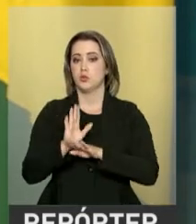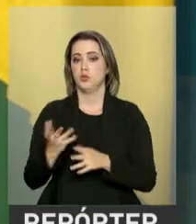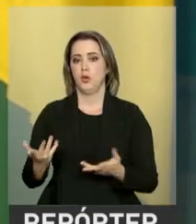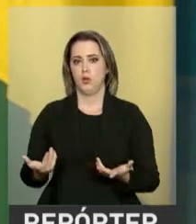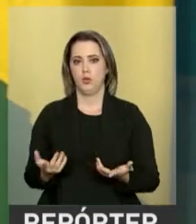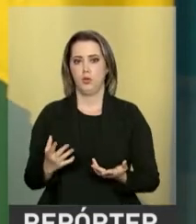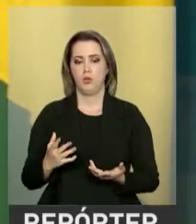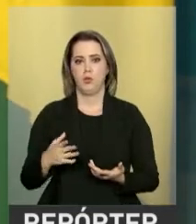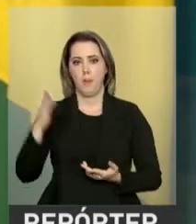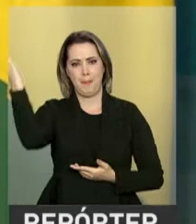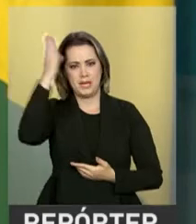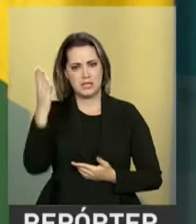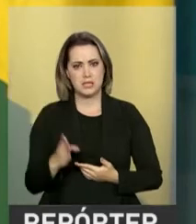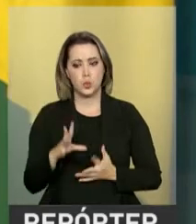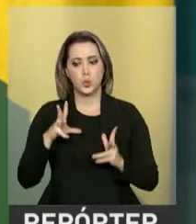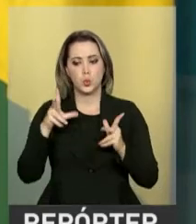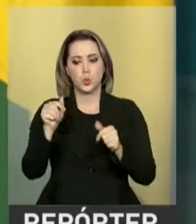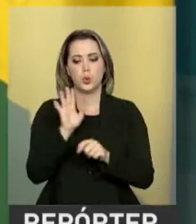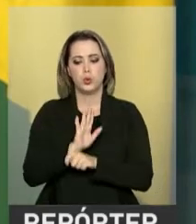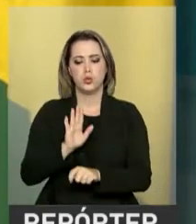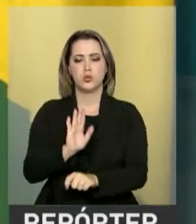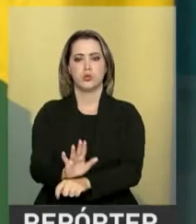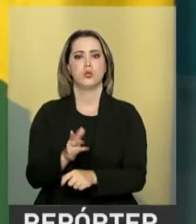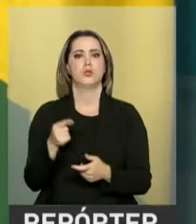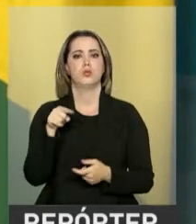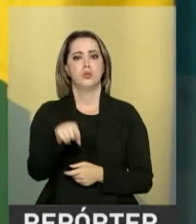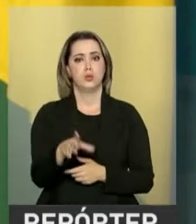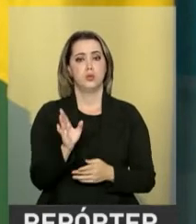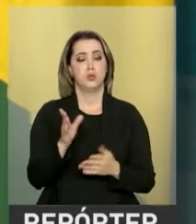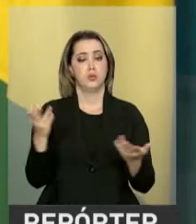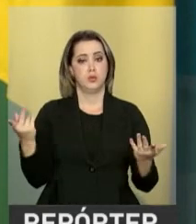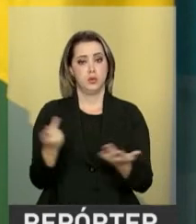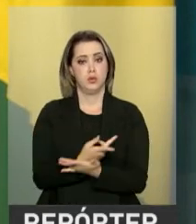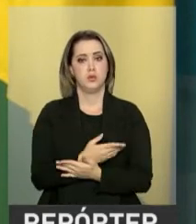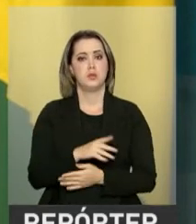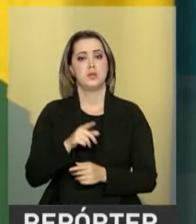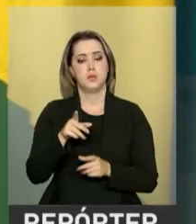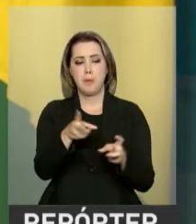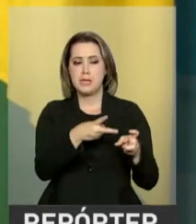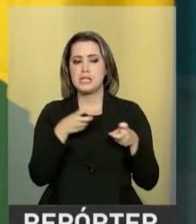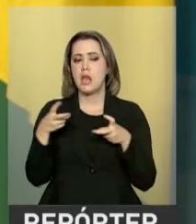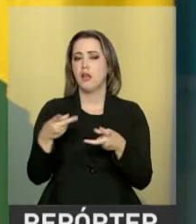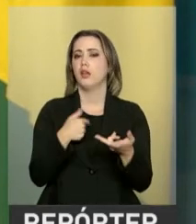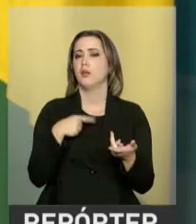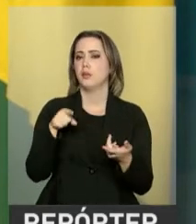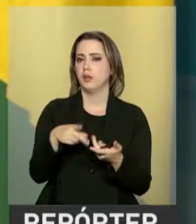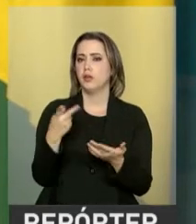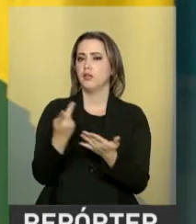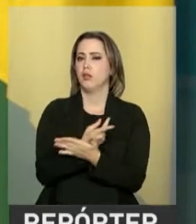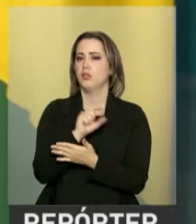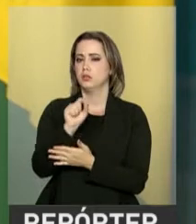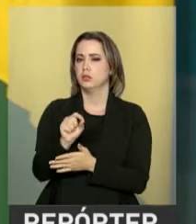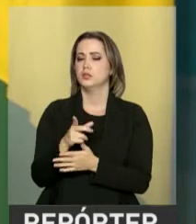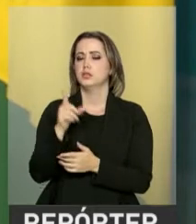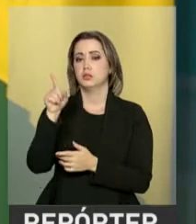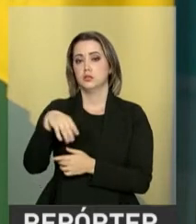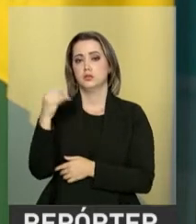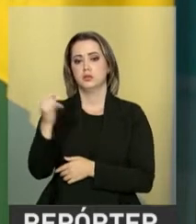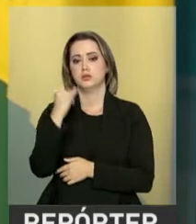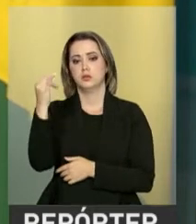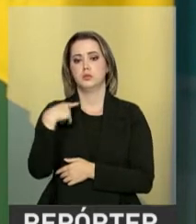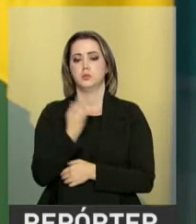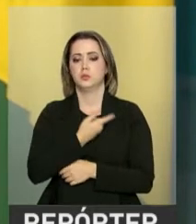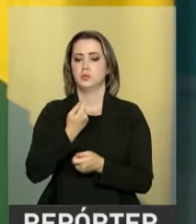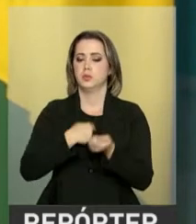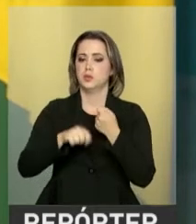fala nacionalidade, eu digo, o Brasil todo colaborou para este fato, porque as pessoas percebem que este é um dos fatores fundamentais para a